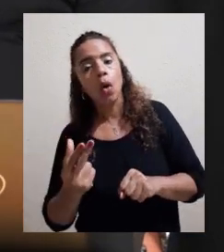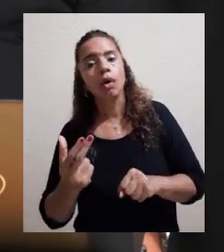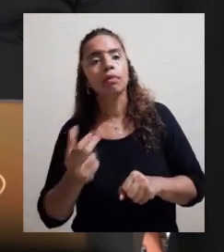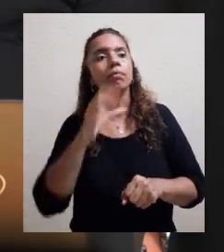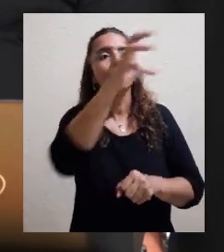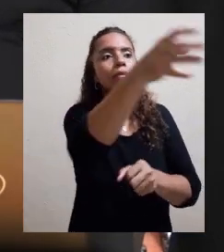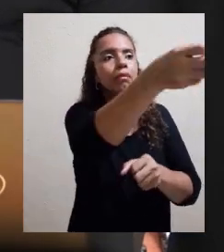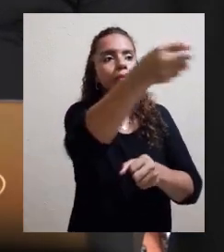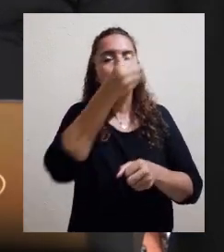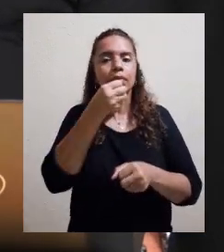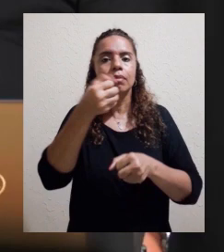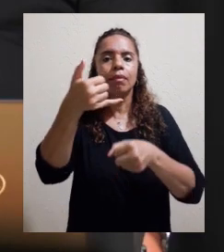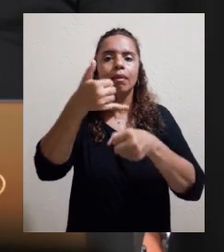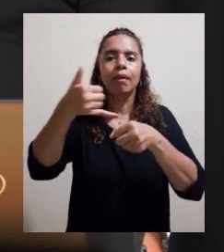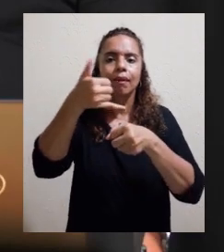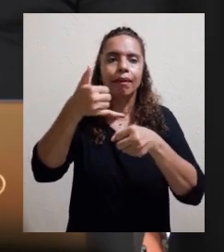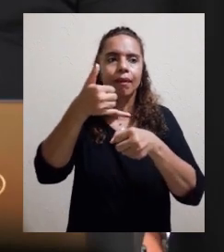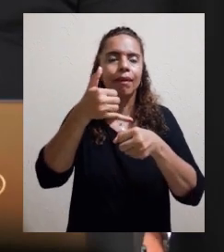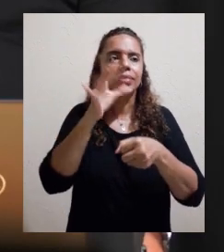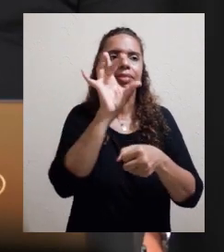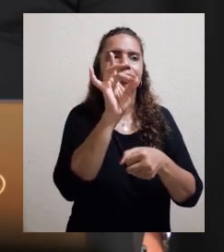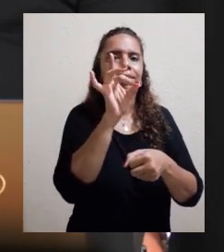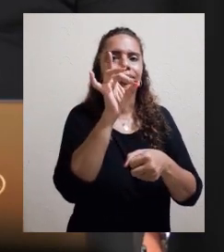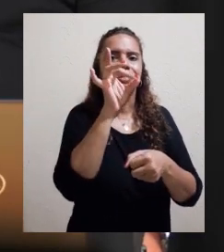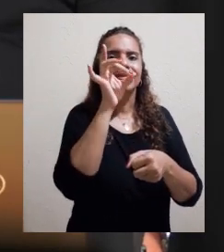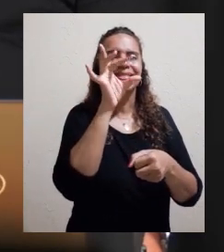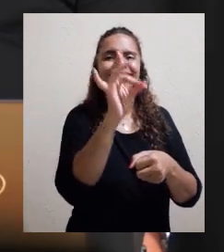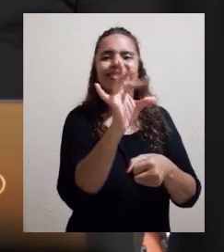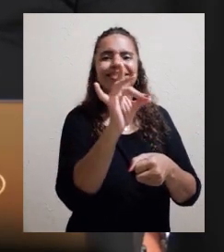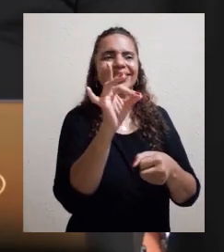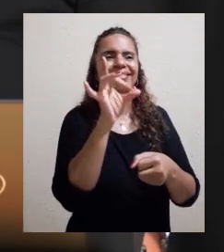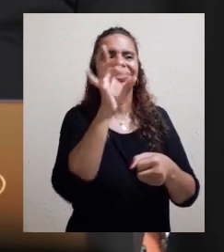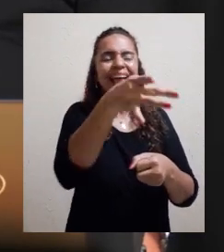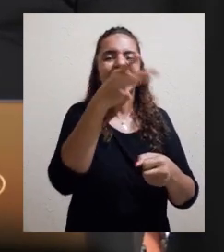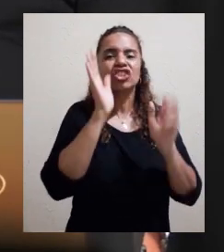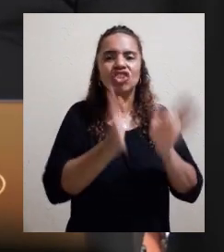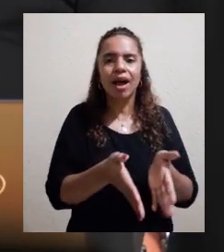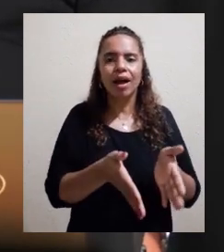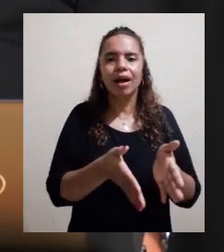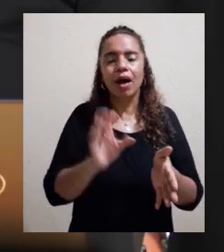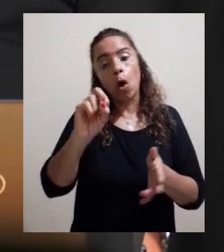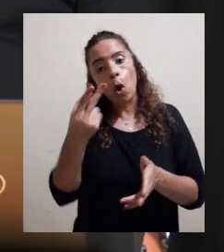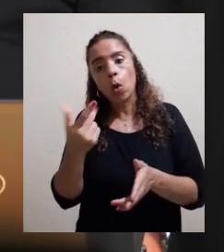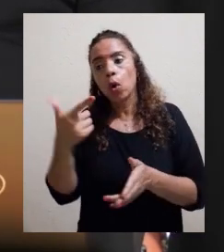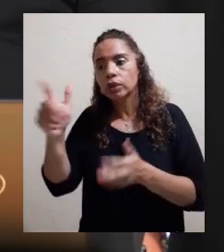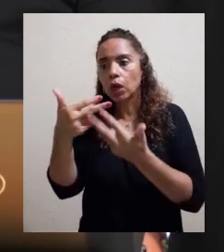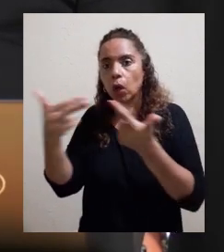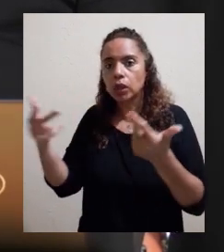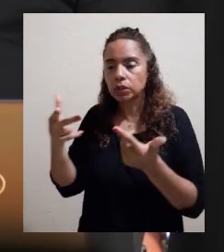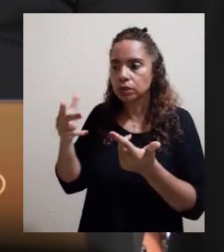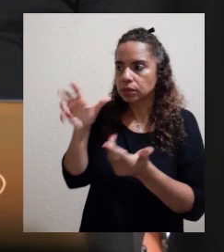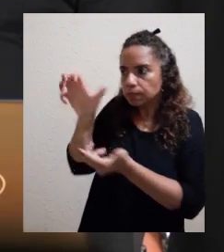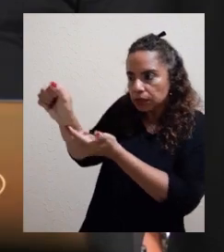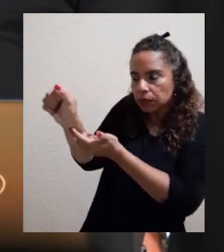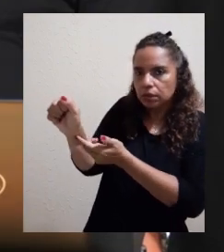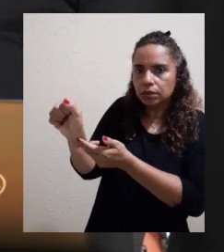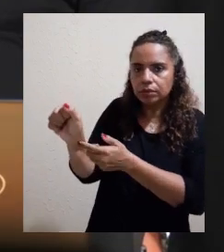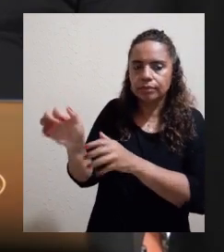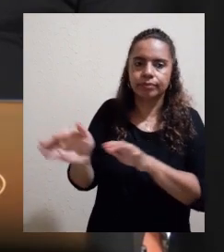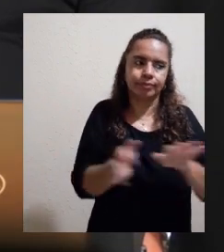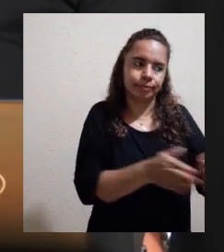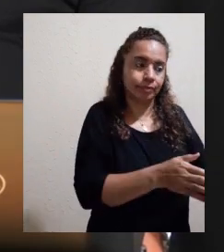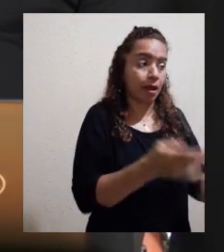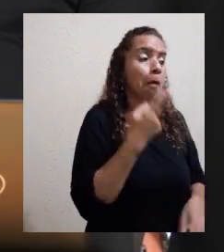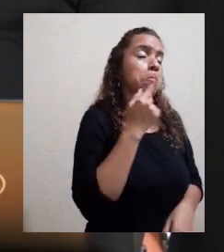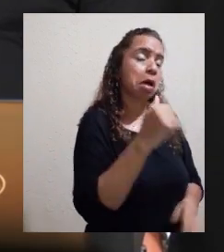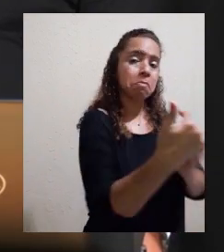cara tava com coriza, passou a mão, deixou lá o vírus, né? Aí ele falou, mas tudo bem, então se for só para eu comprar